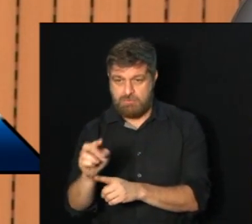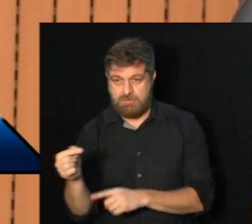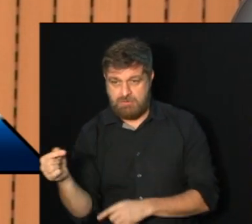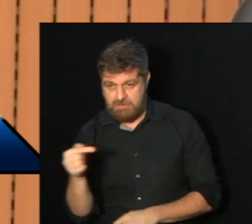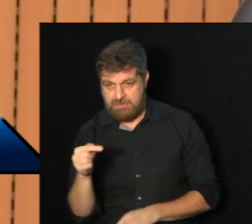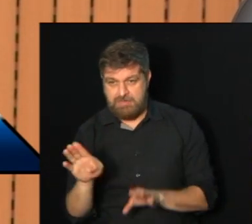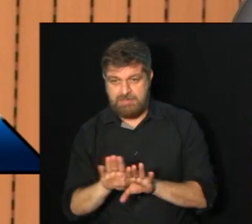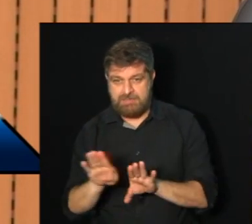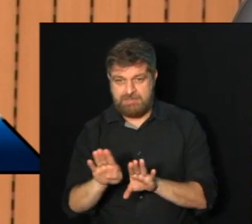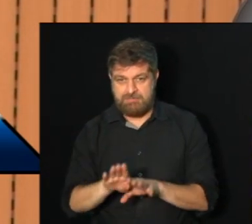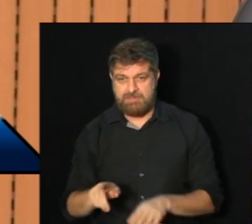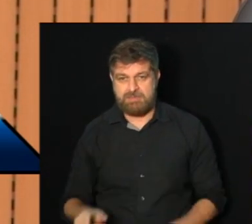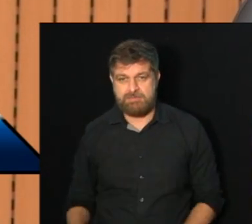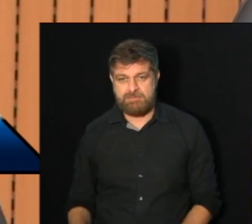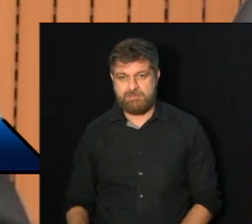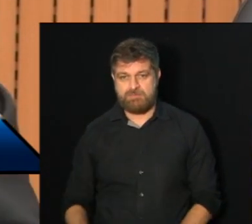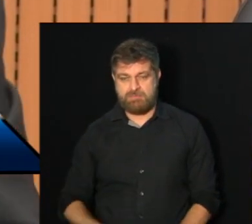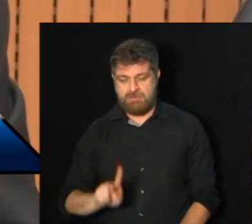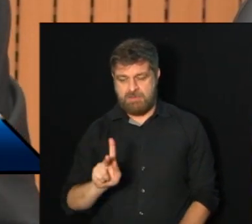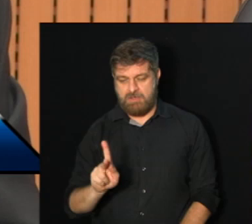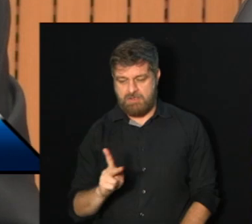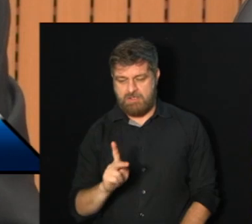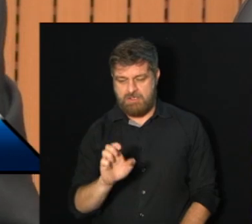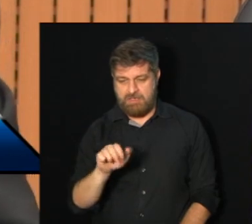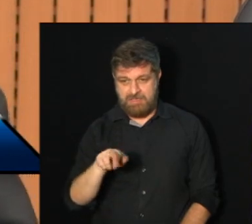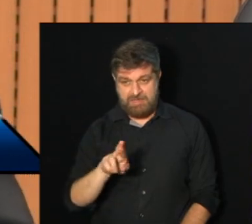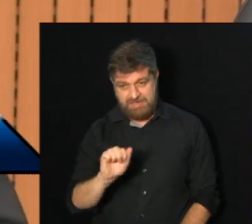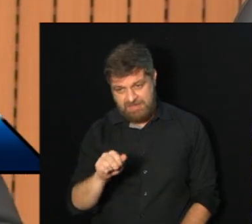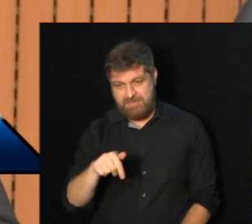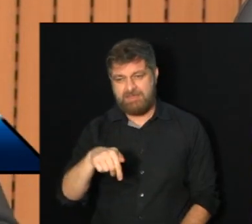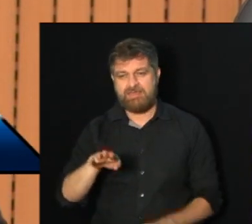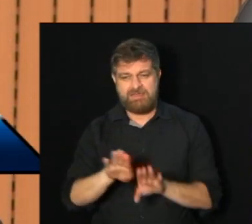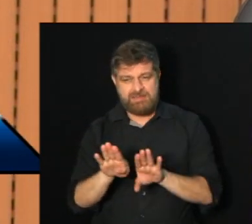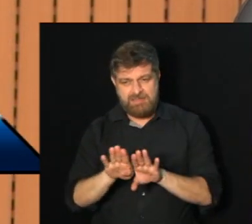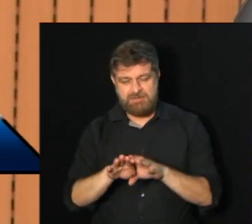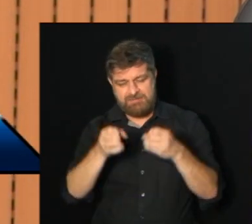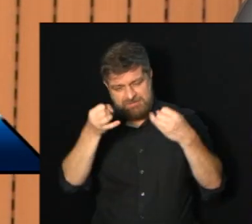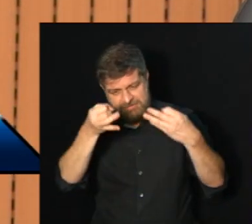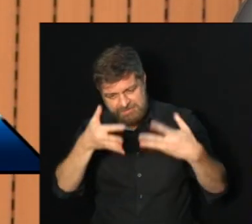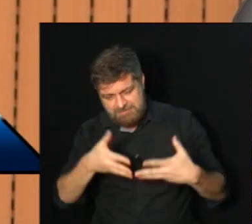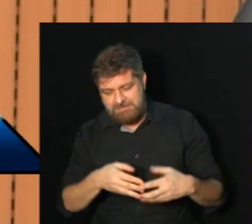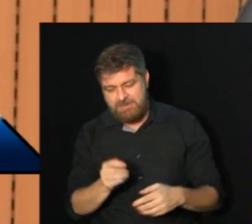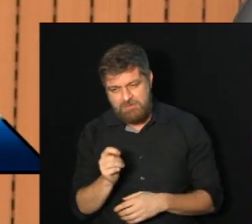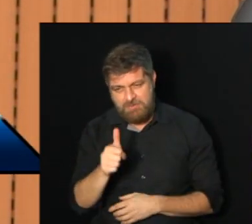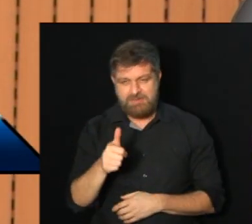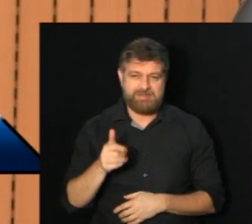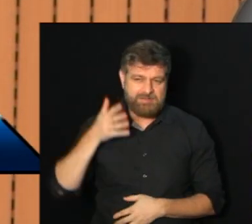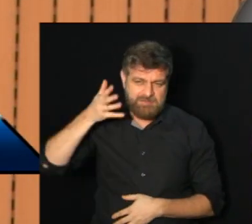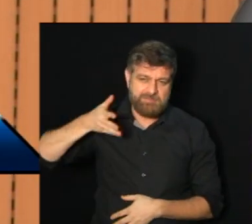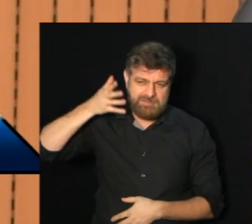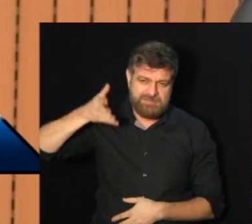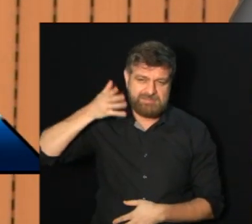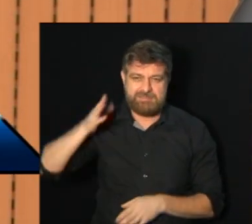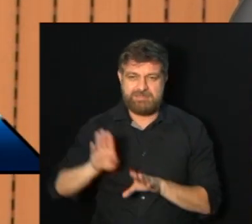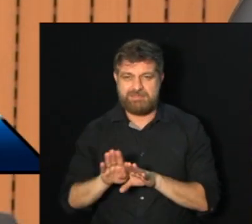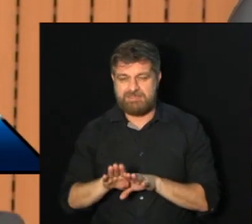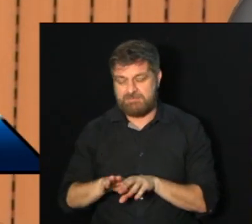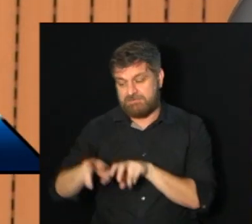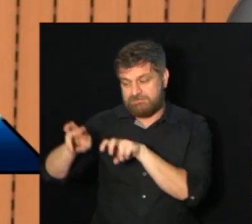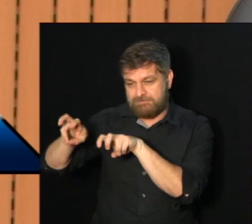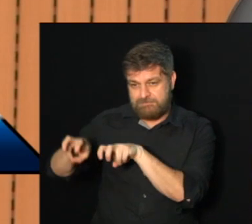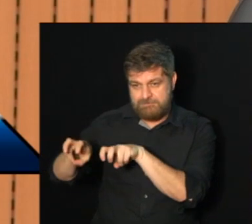Henrique Nogueira Fernandes, que também vai falar conosco sobre esse tema. E à minha